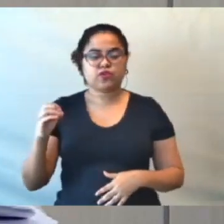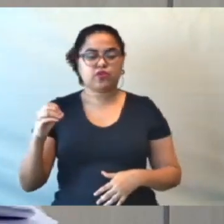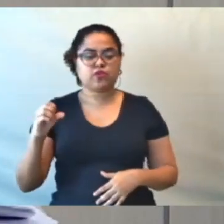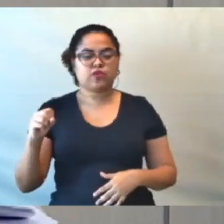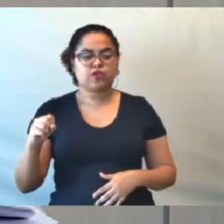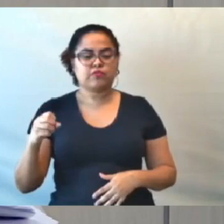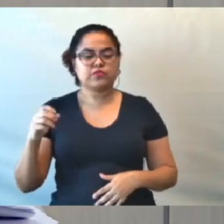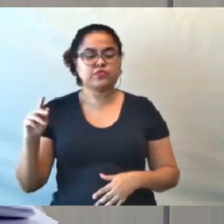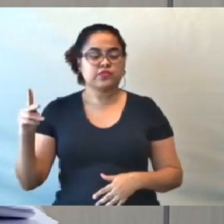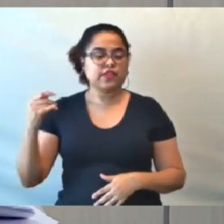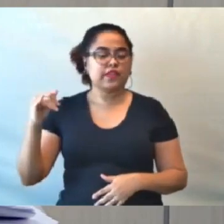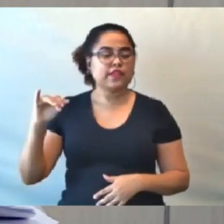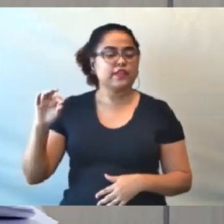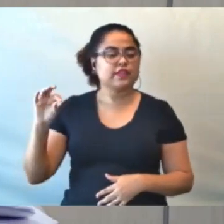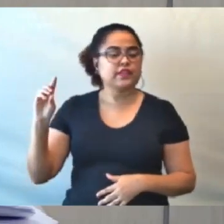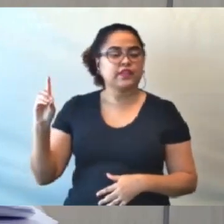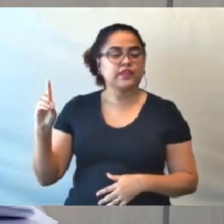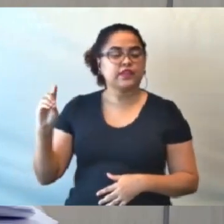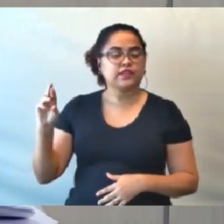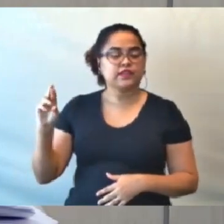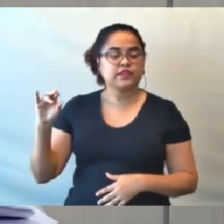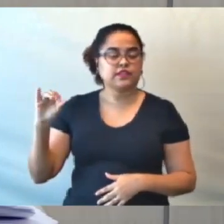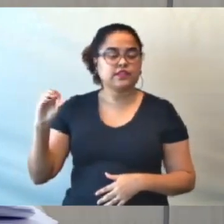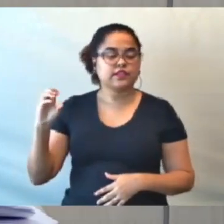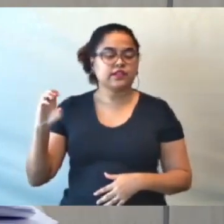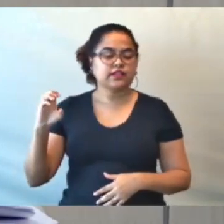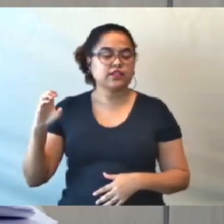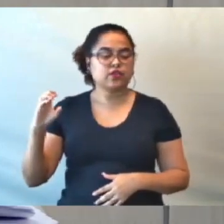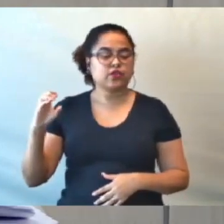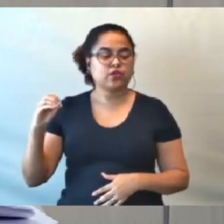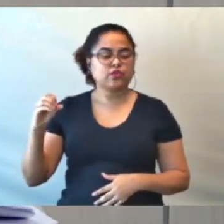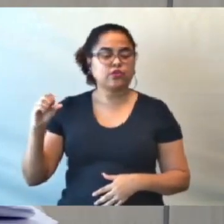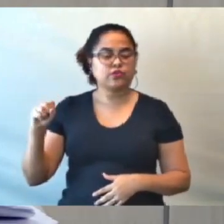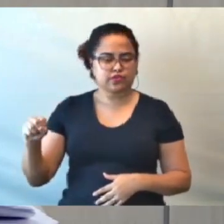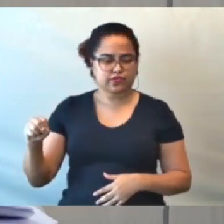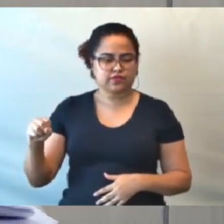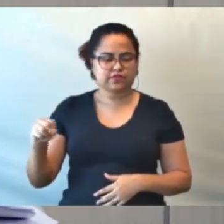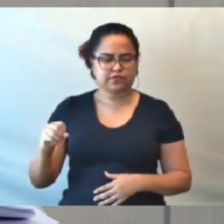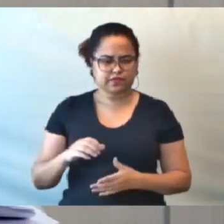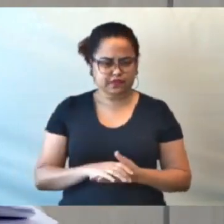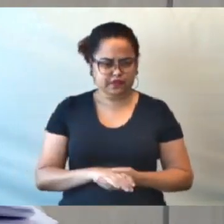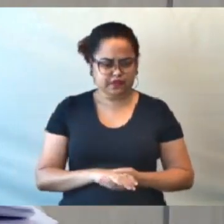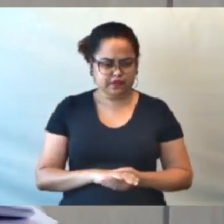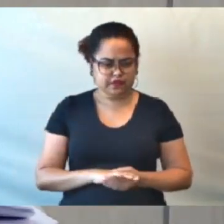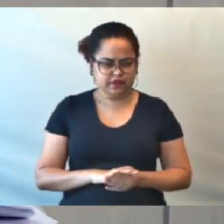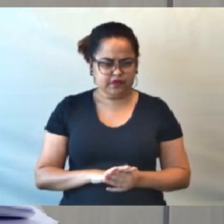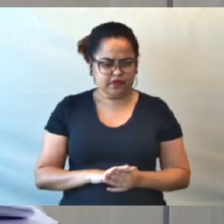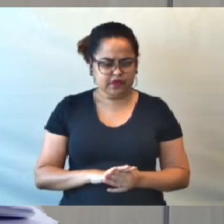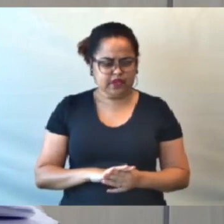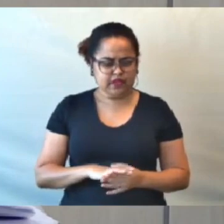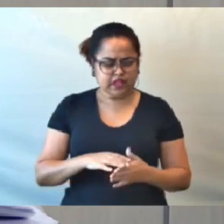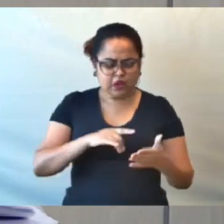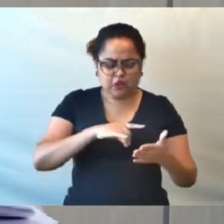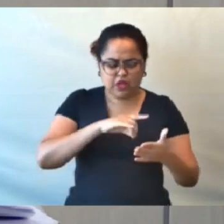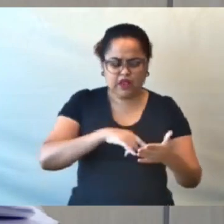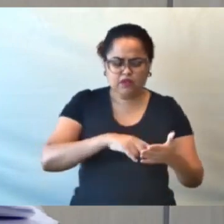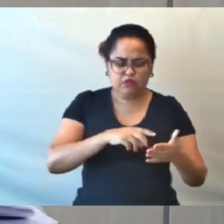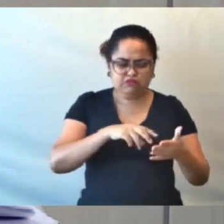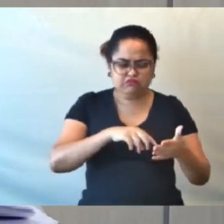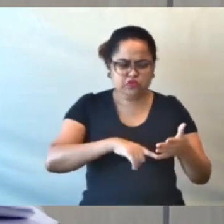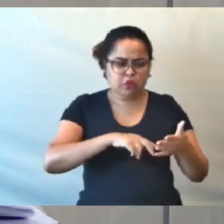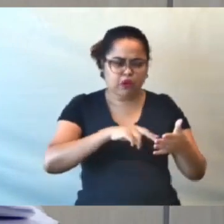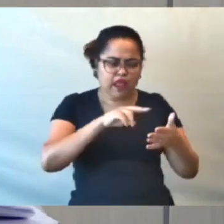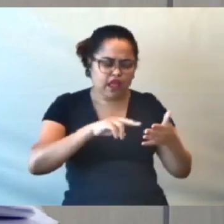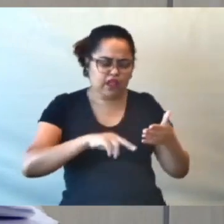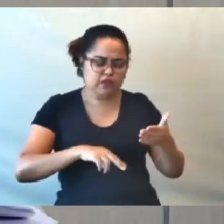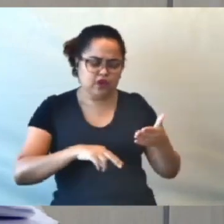um trecho que nos chamou a atenção, é que para os pontos P1 e P3 da lagoa, os valores de